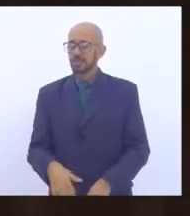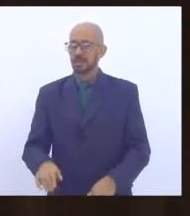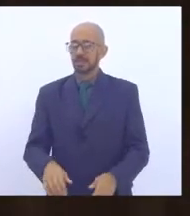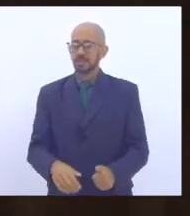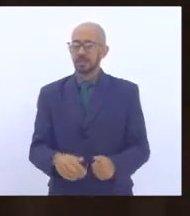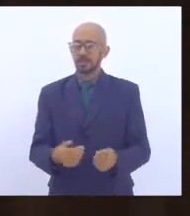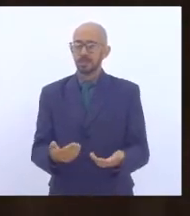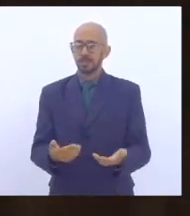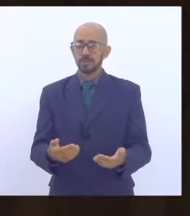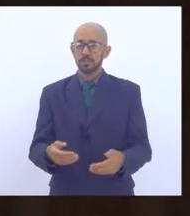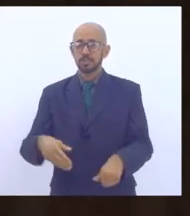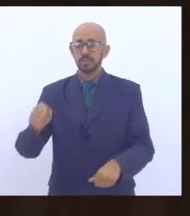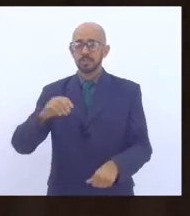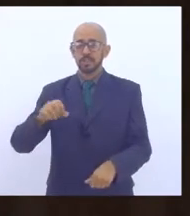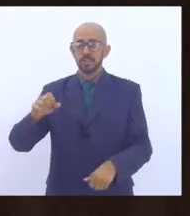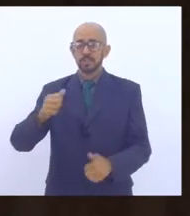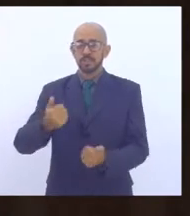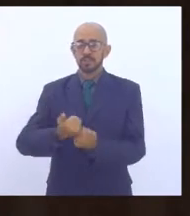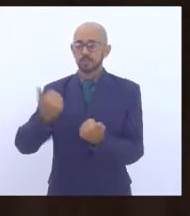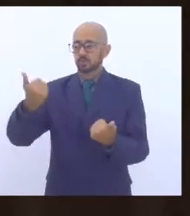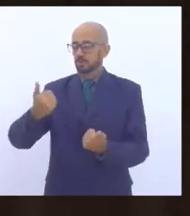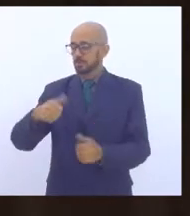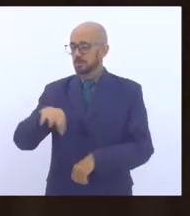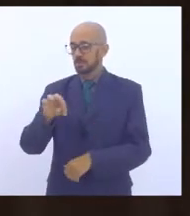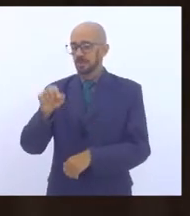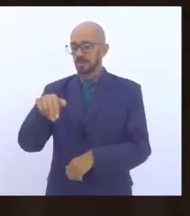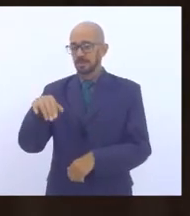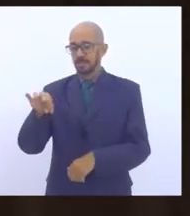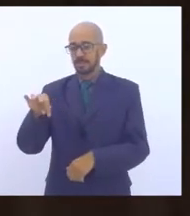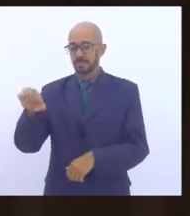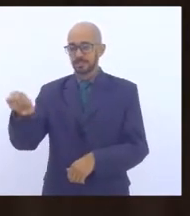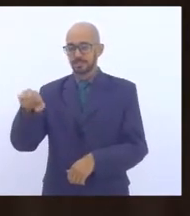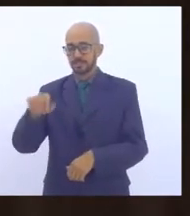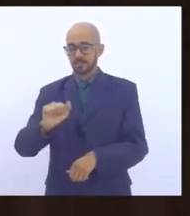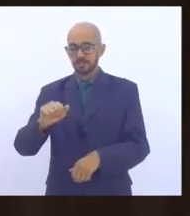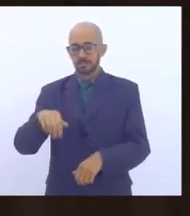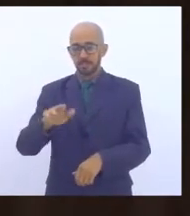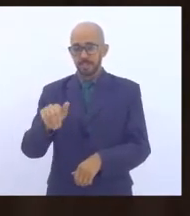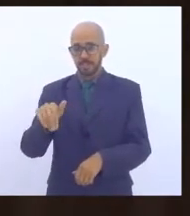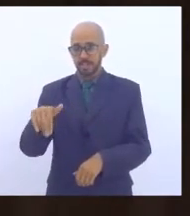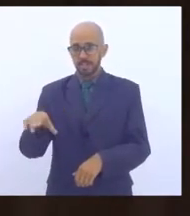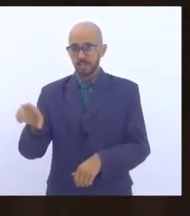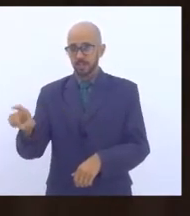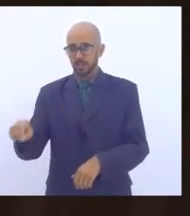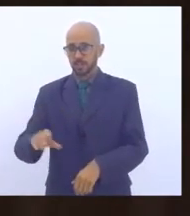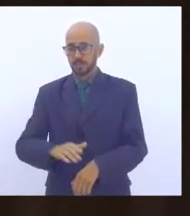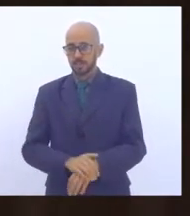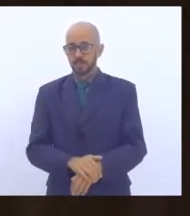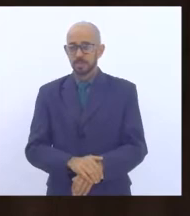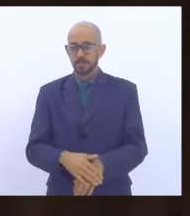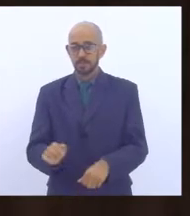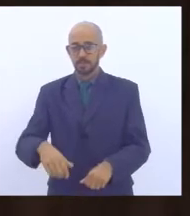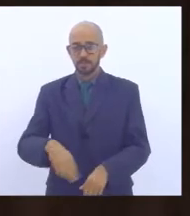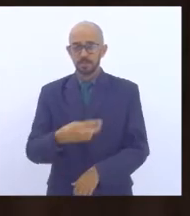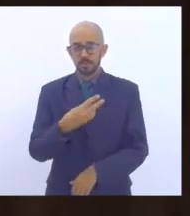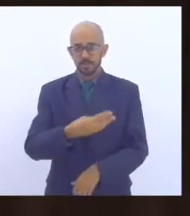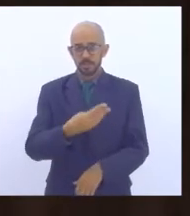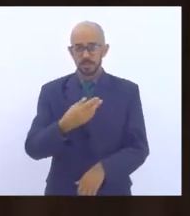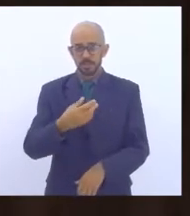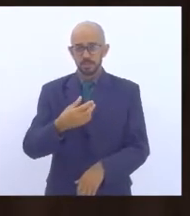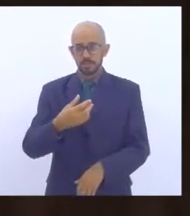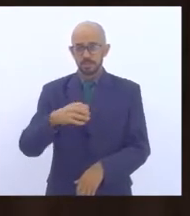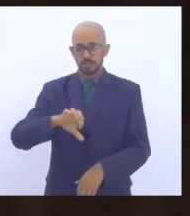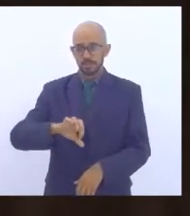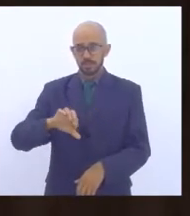Subtenente Bernardo e apresentou o projeto de lei 3996 de 21